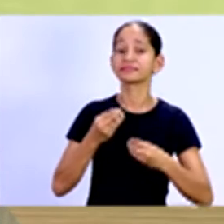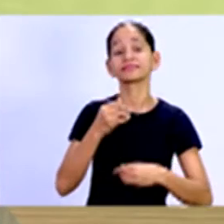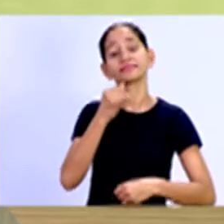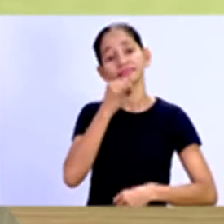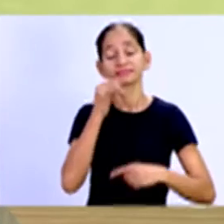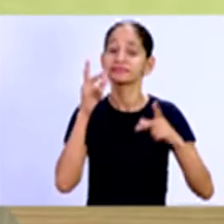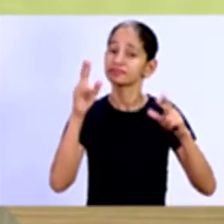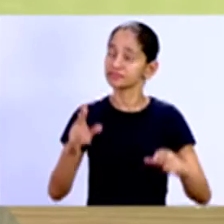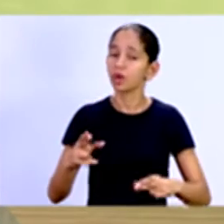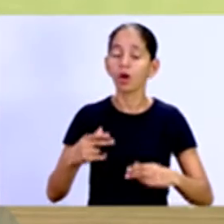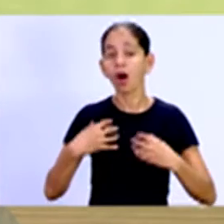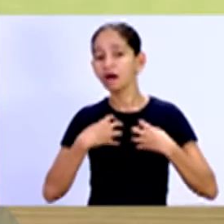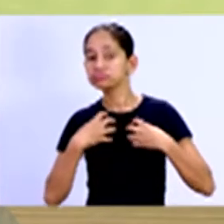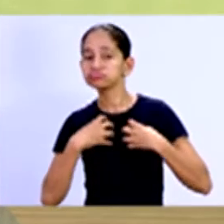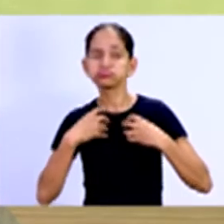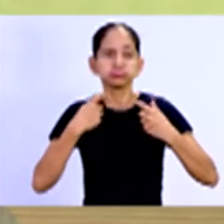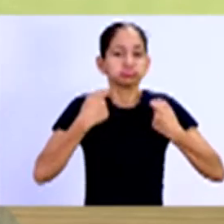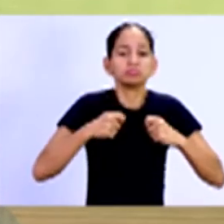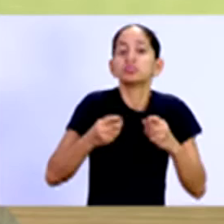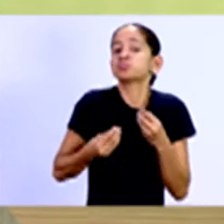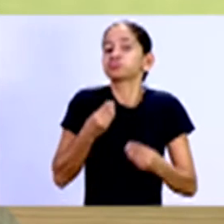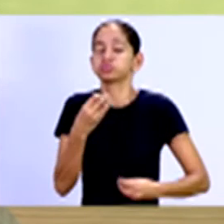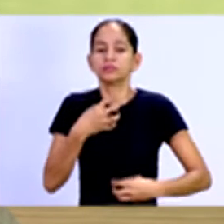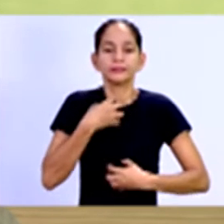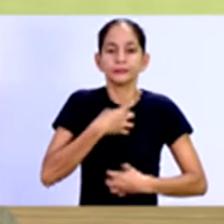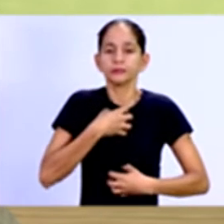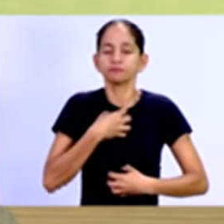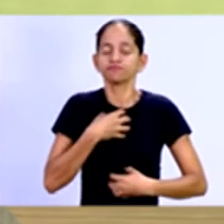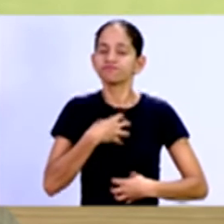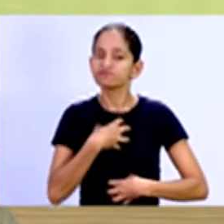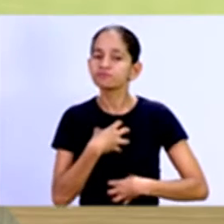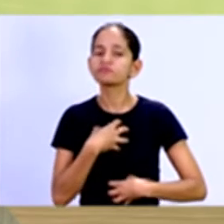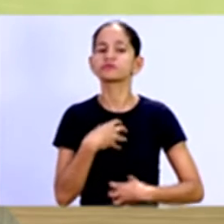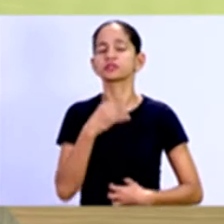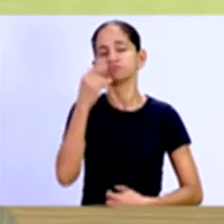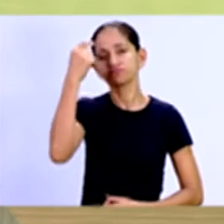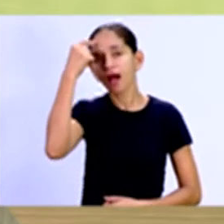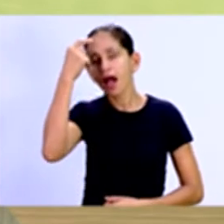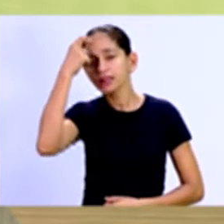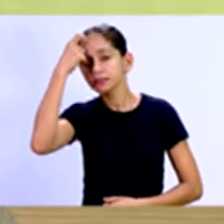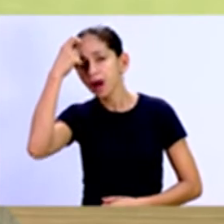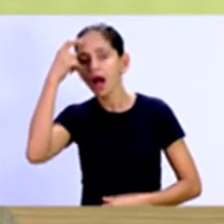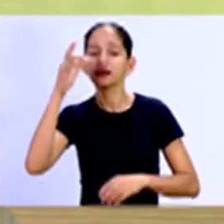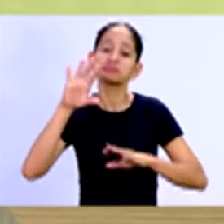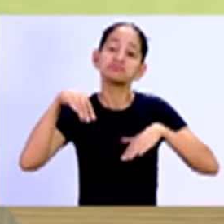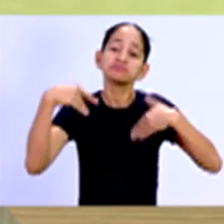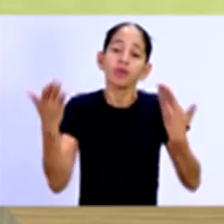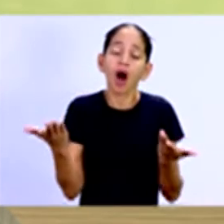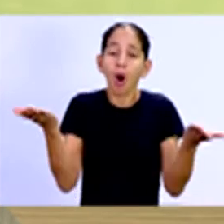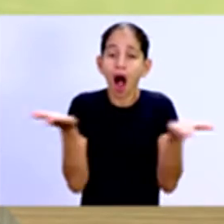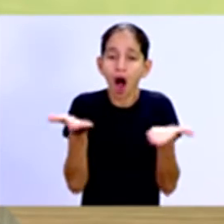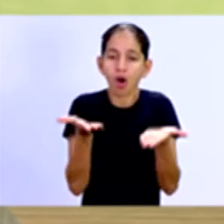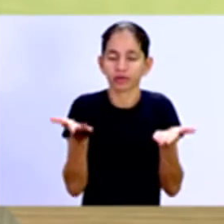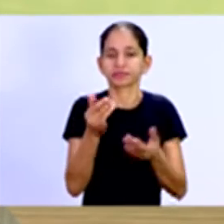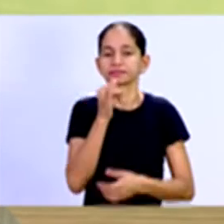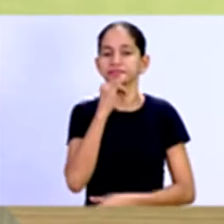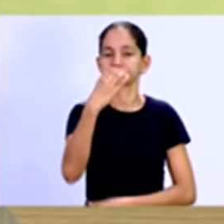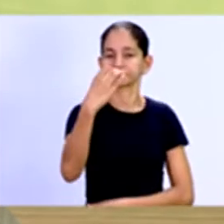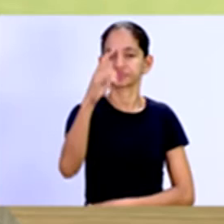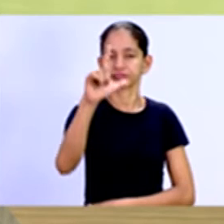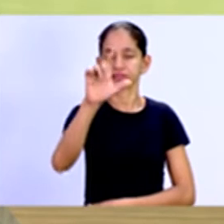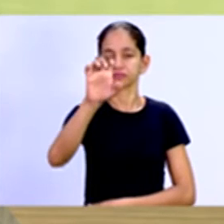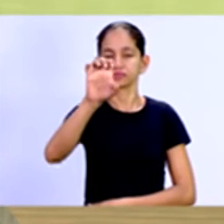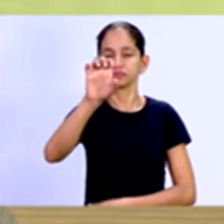conforme a sua necessidade, querendo ou não, está correto no modo de pensar. A Cleonice, o Jedson e a